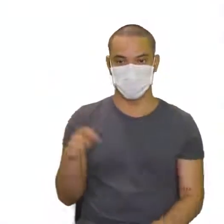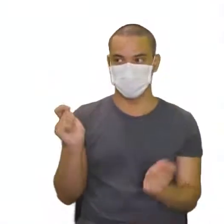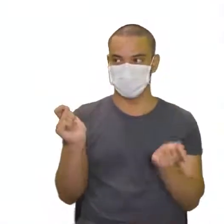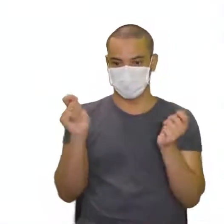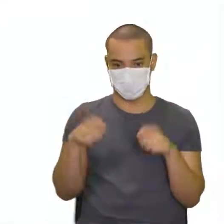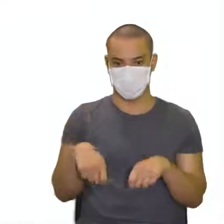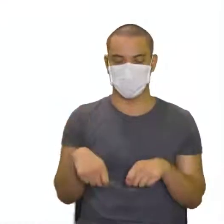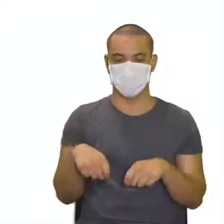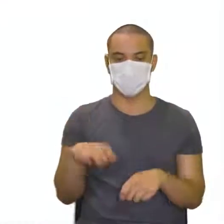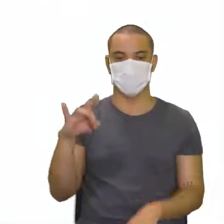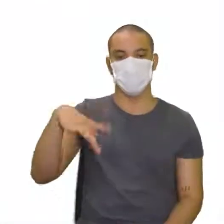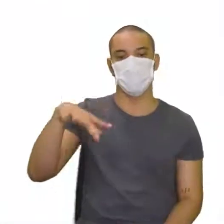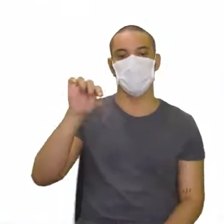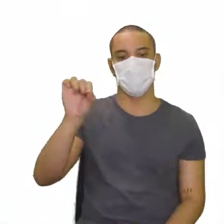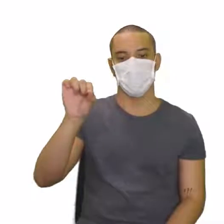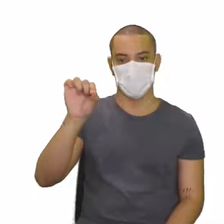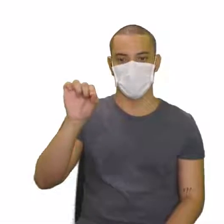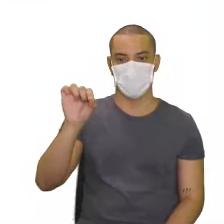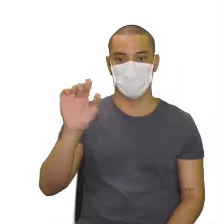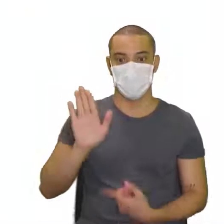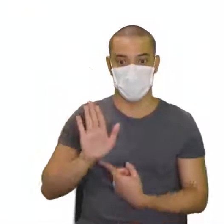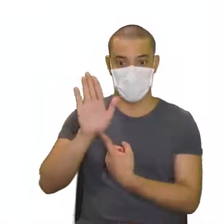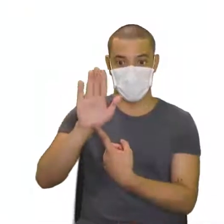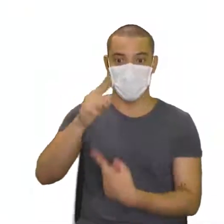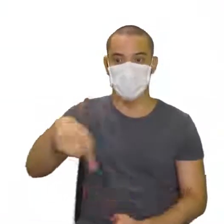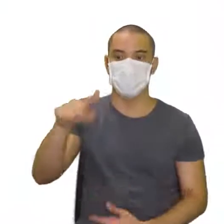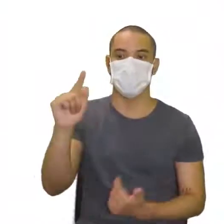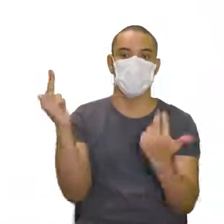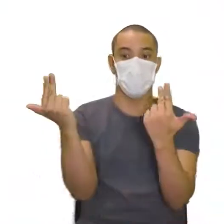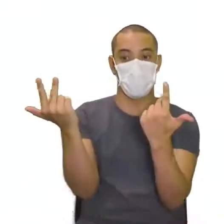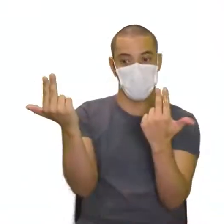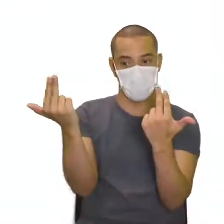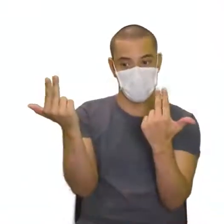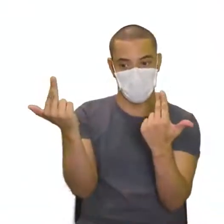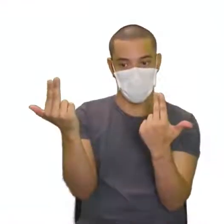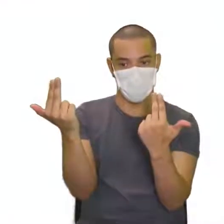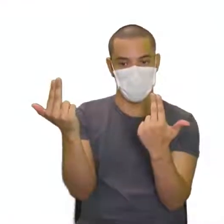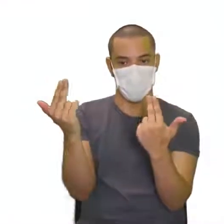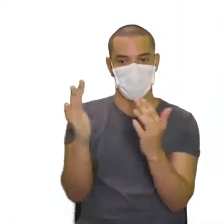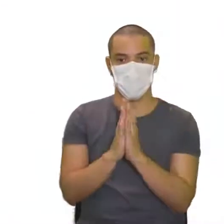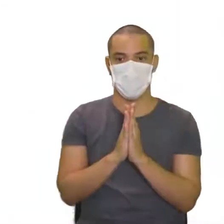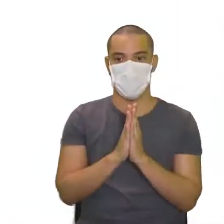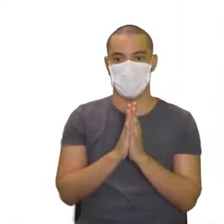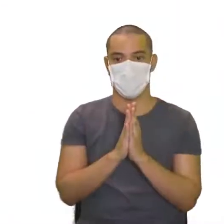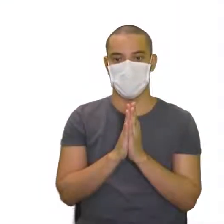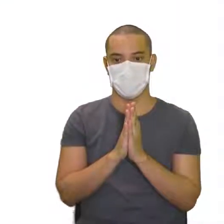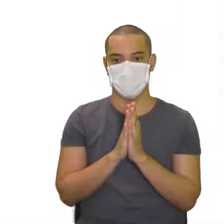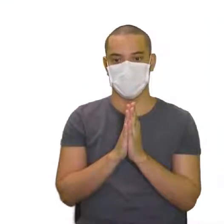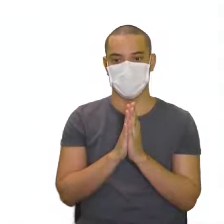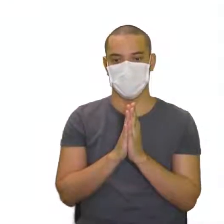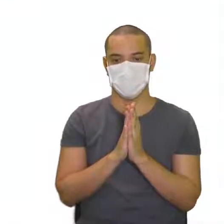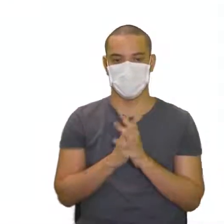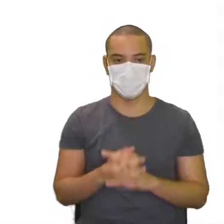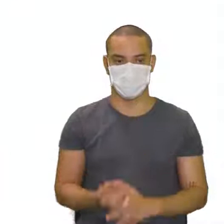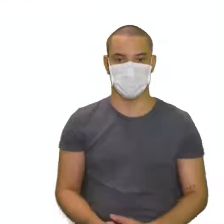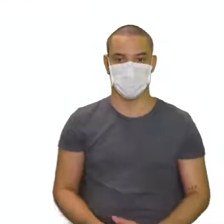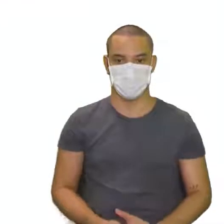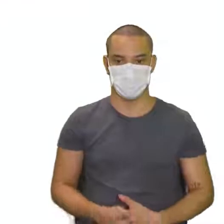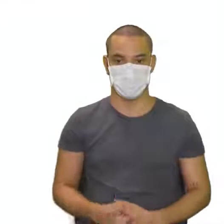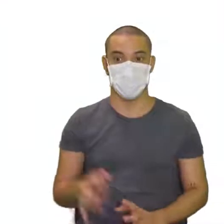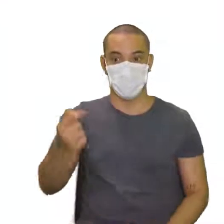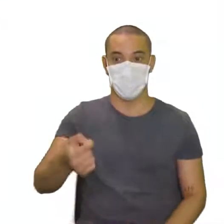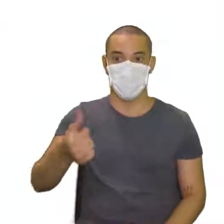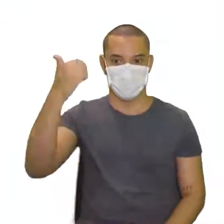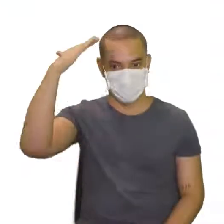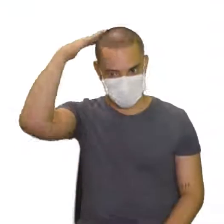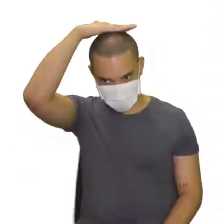E aqui ficou, olha só, deixa eu só colocar para vocês aqui. Não, deixa eu colocar mais para cá para não sair na... Não, vou colocar aqui. Não vai sair na cabeça do